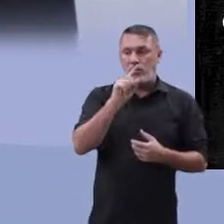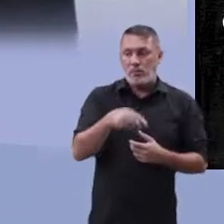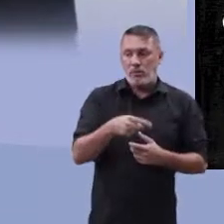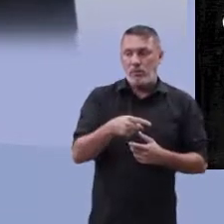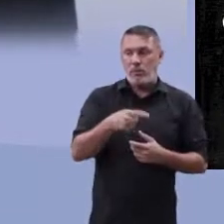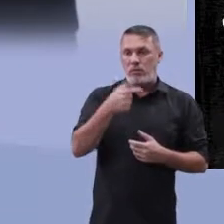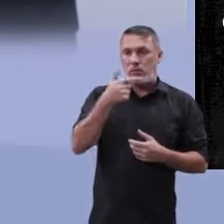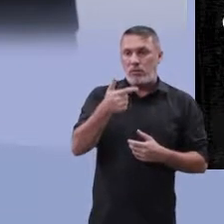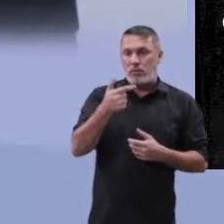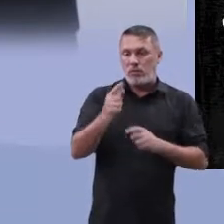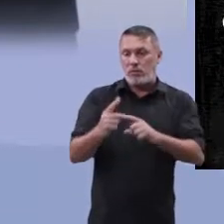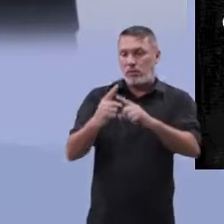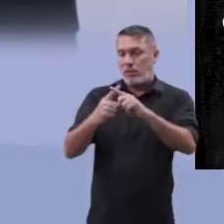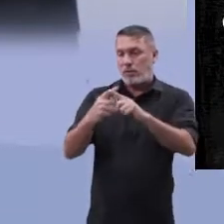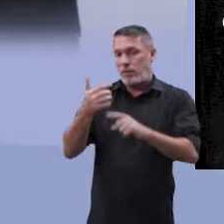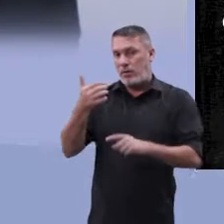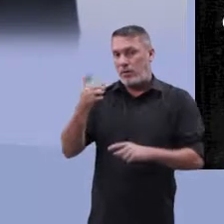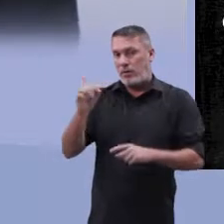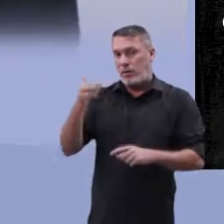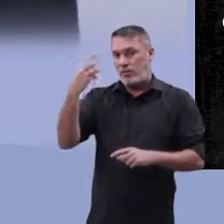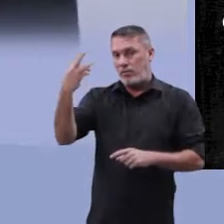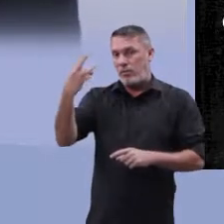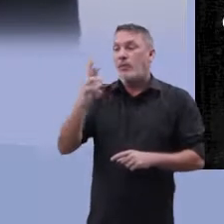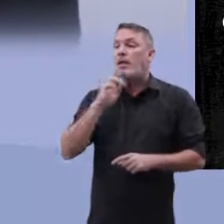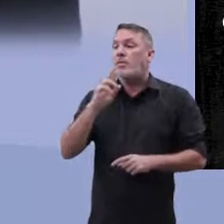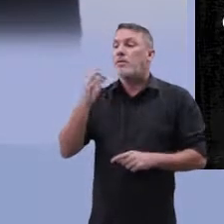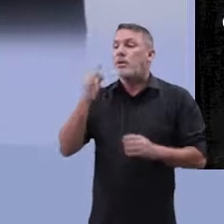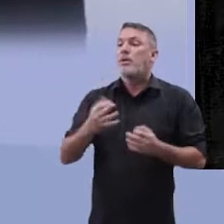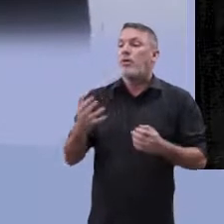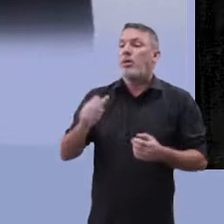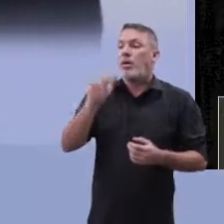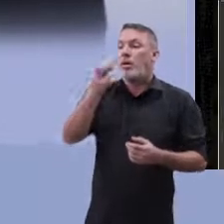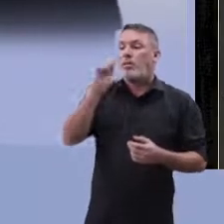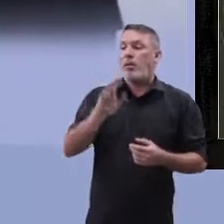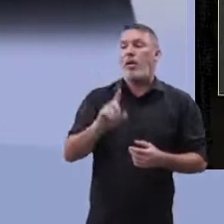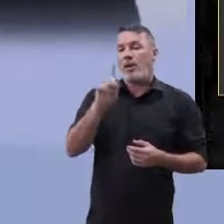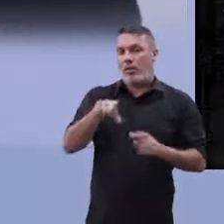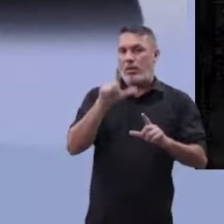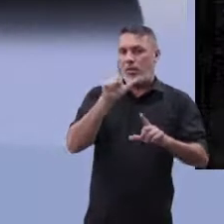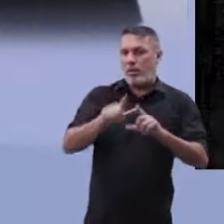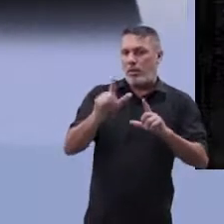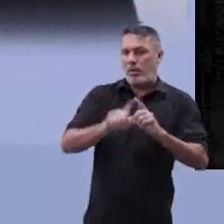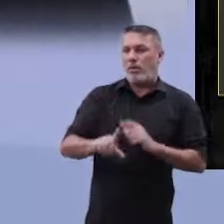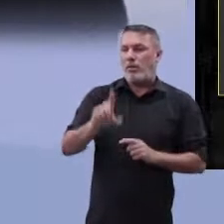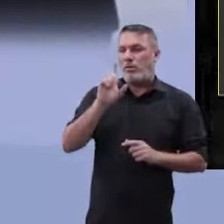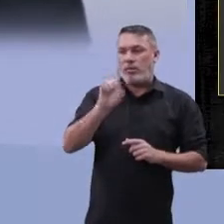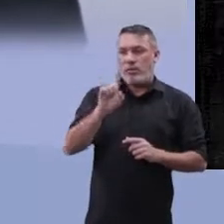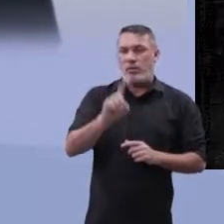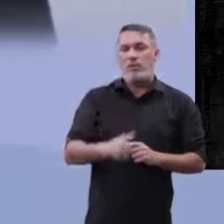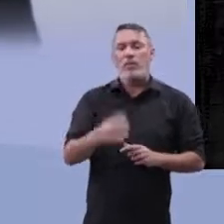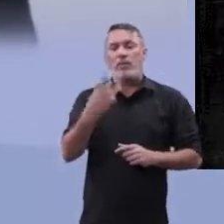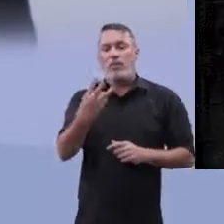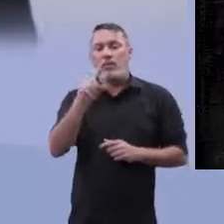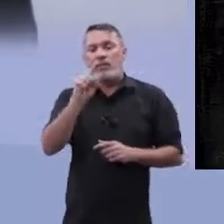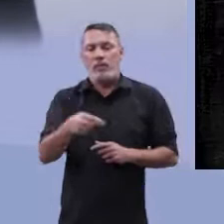você, 3,2 vezes 10 a terceira. Resposta certa, letra